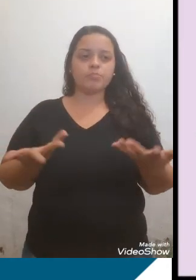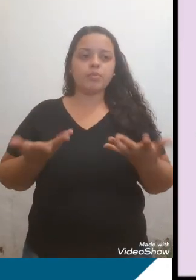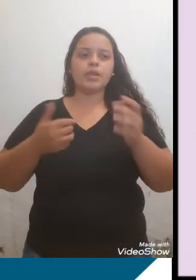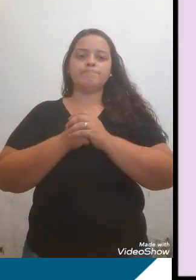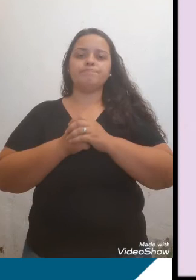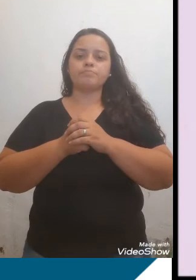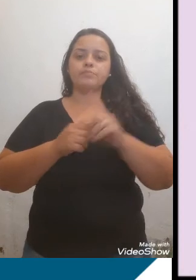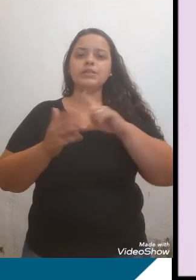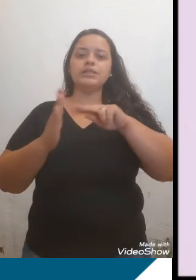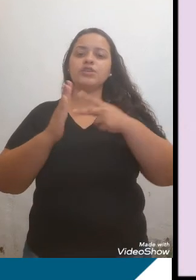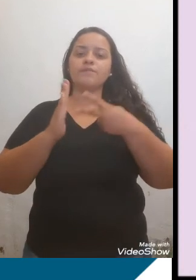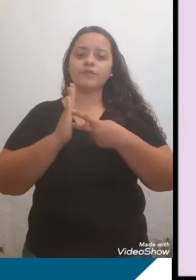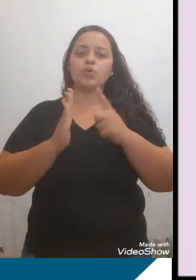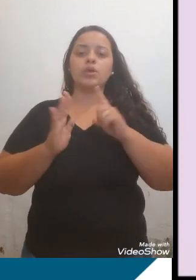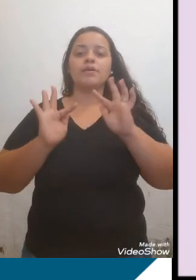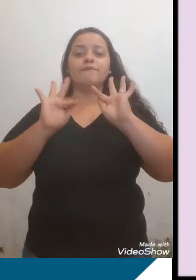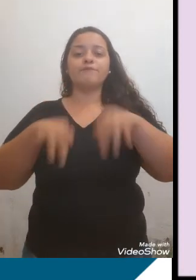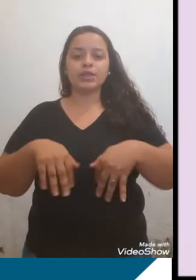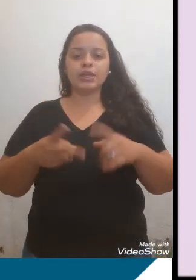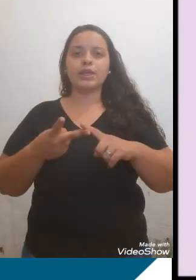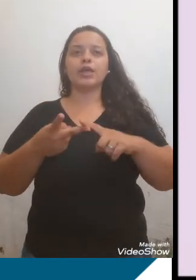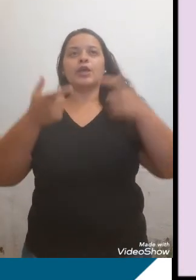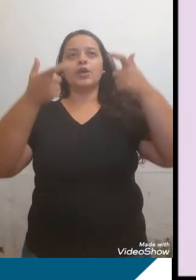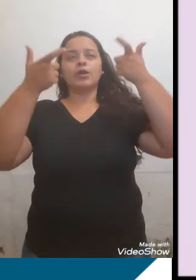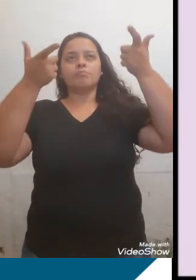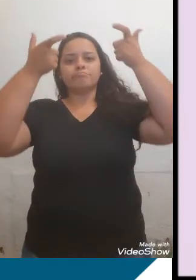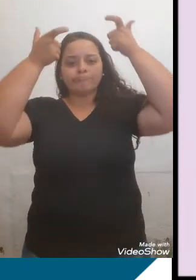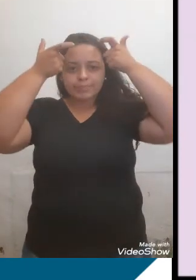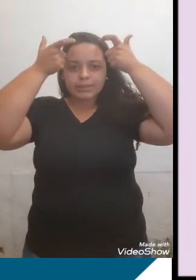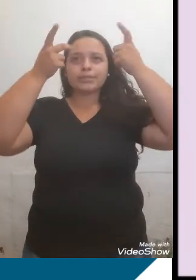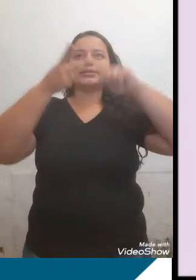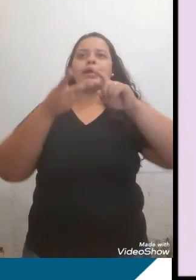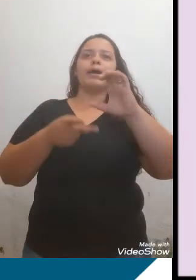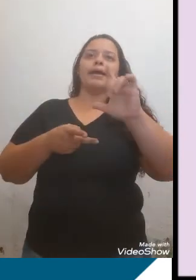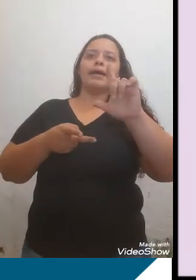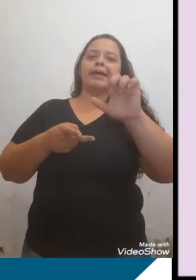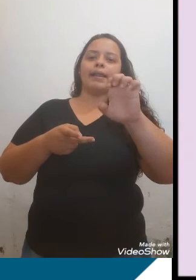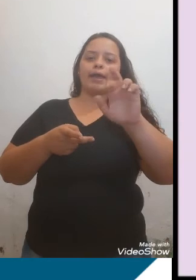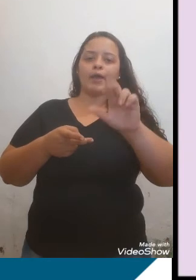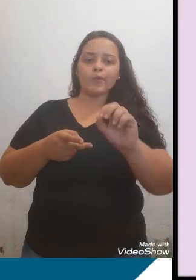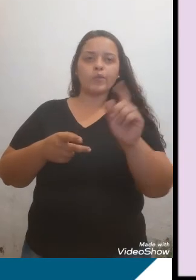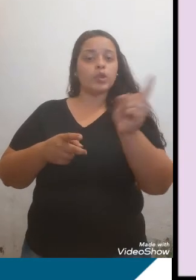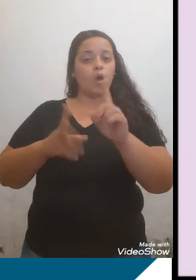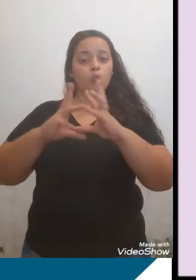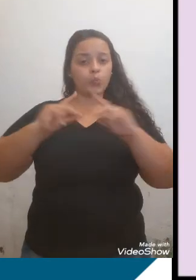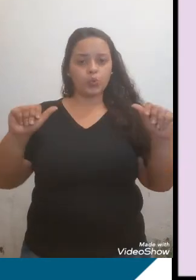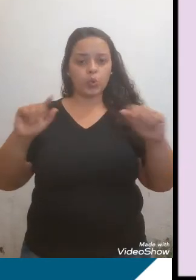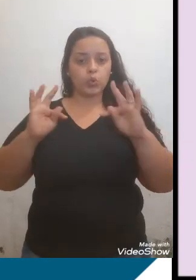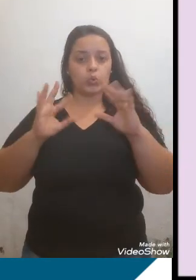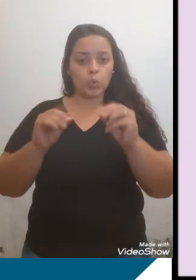Isso significa, por exemplo, que a gente vai ter o fim da nobreza e do clero? Não, eles não desaparecem totalmente